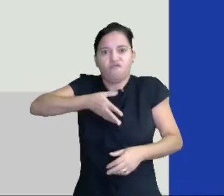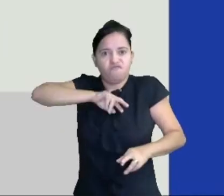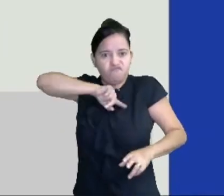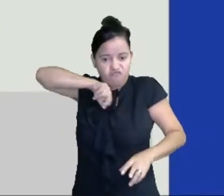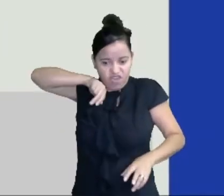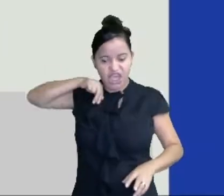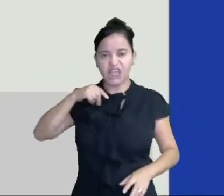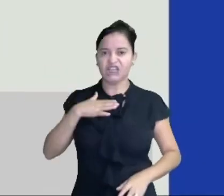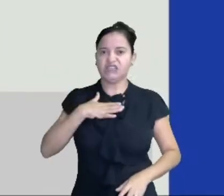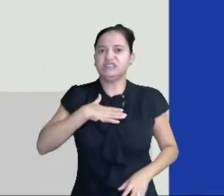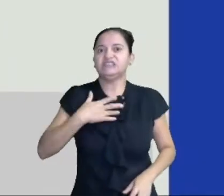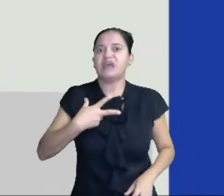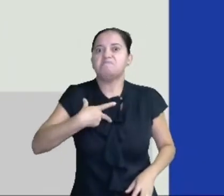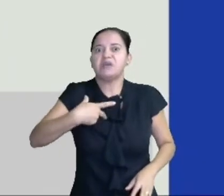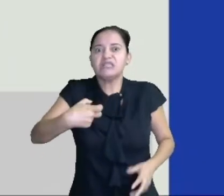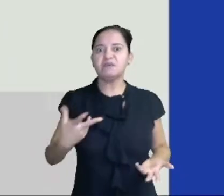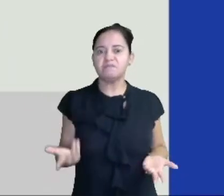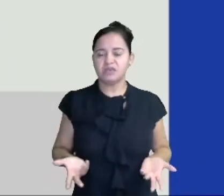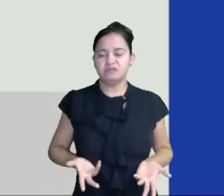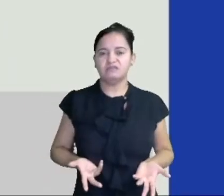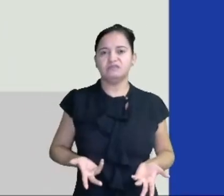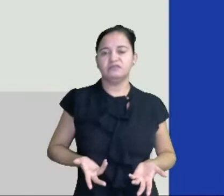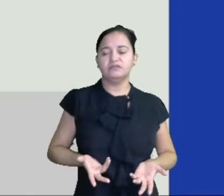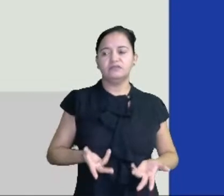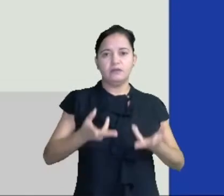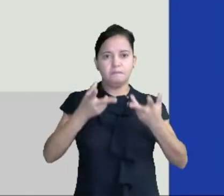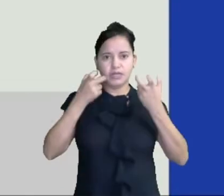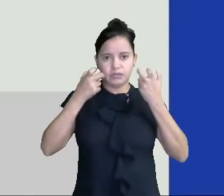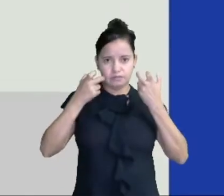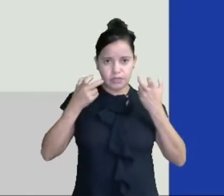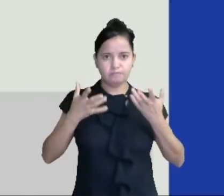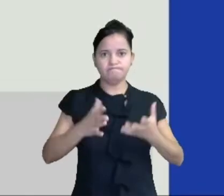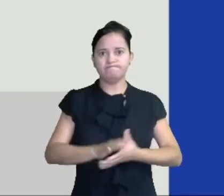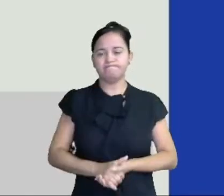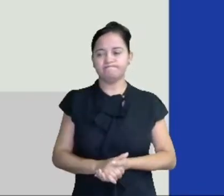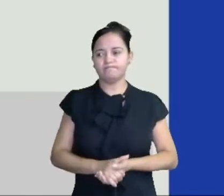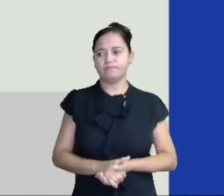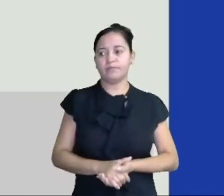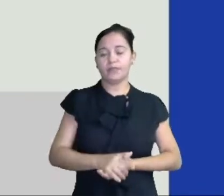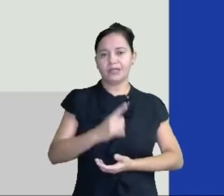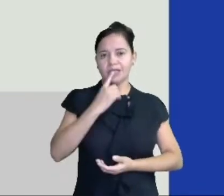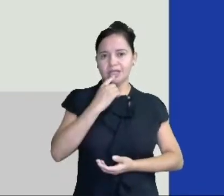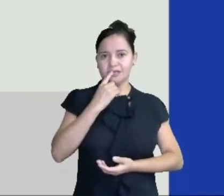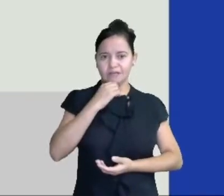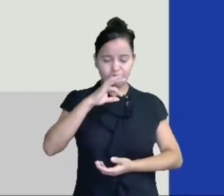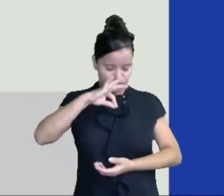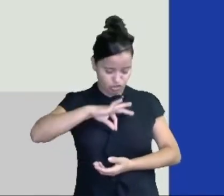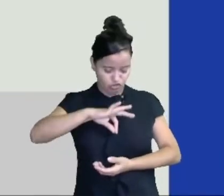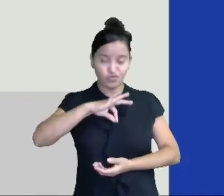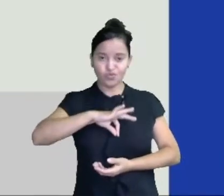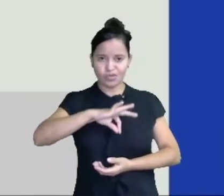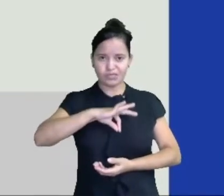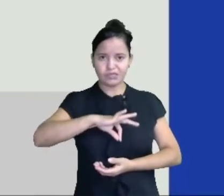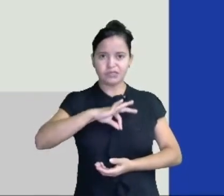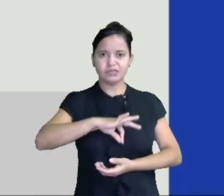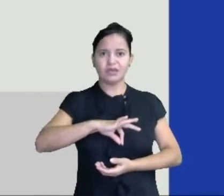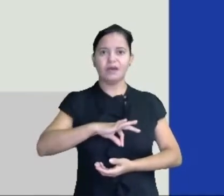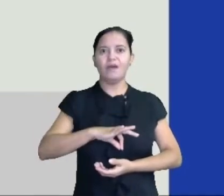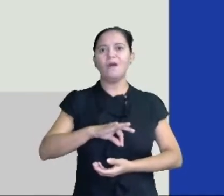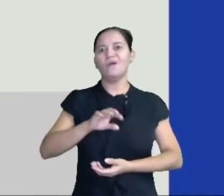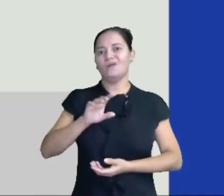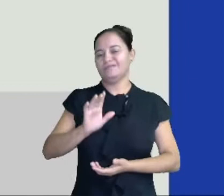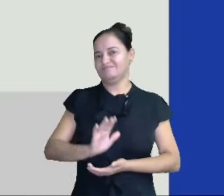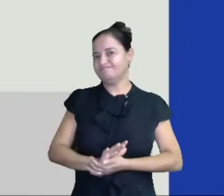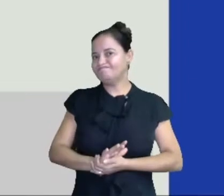gente fazer essa observação que é tão relevante. Durante o ciclo menstrual saudável, a função da progesterona